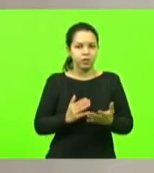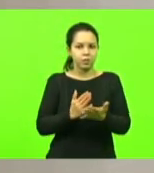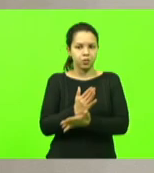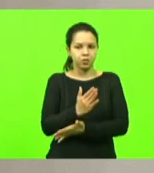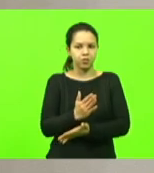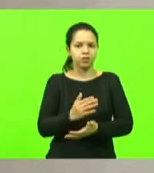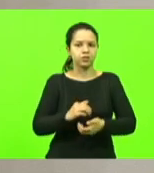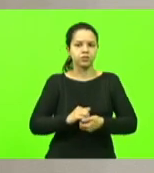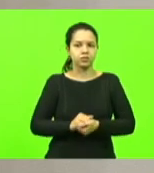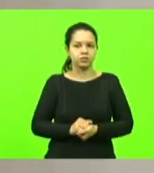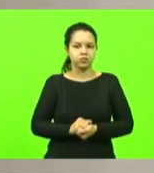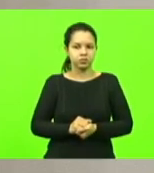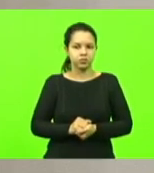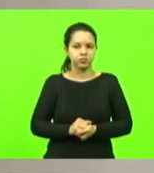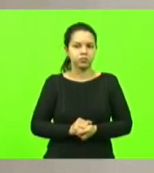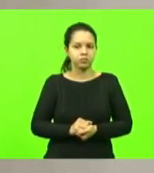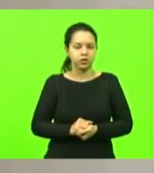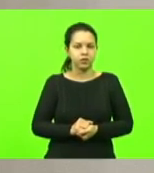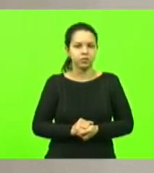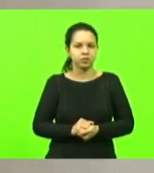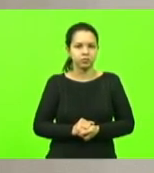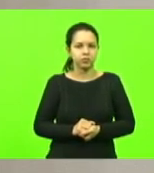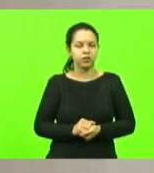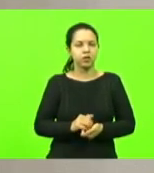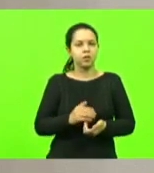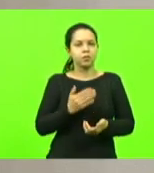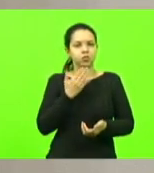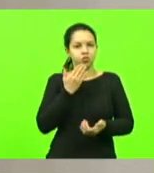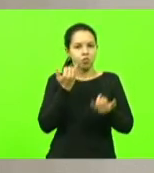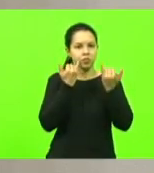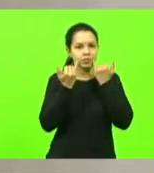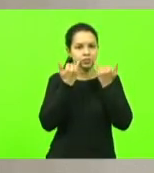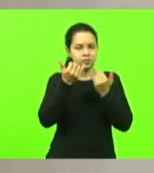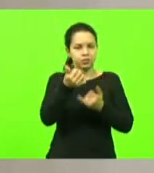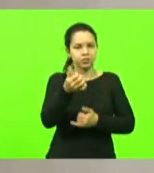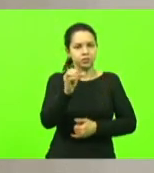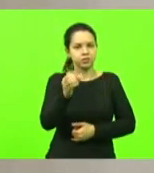Aprovado. Pedido de informação número